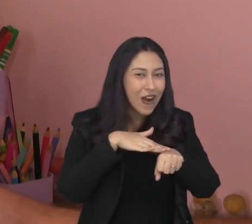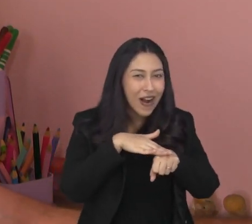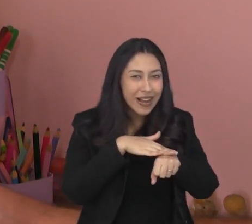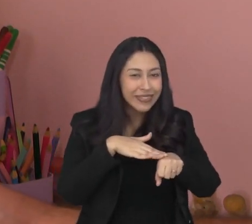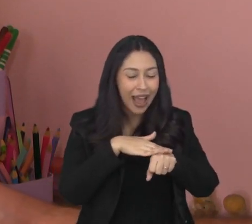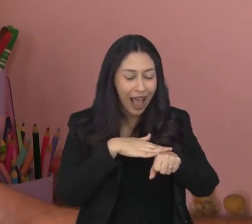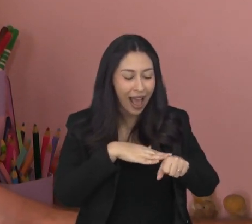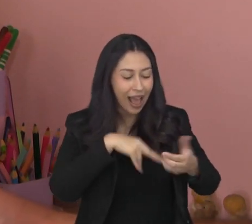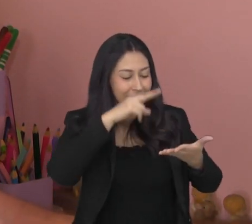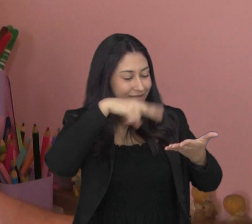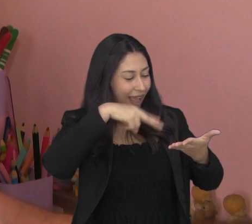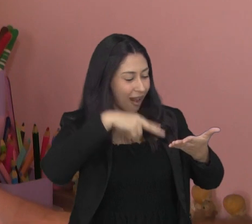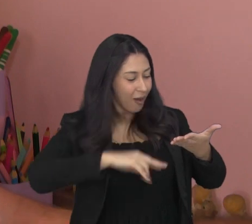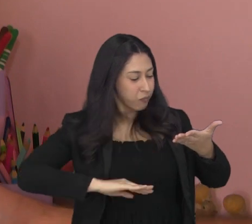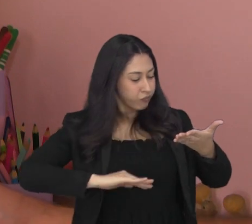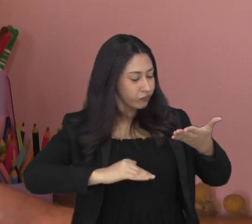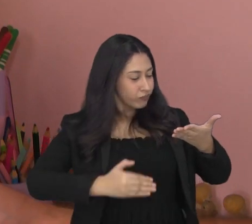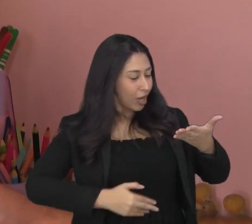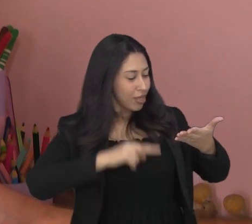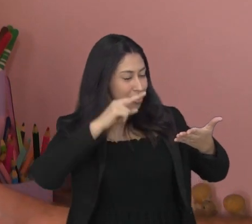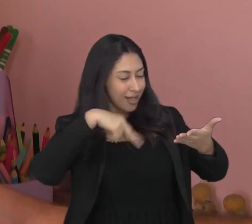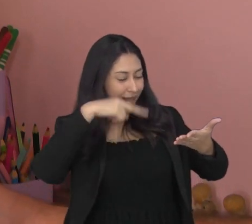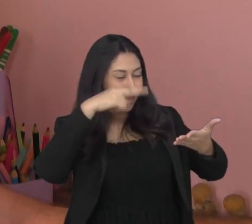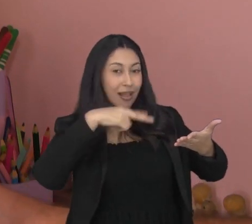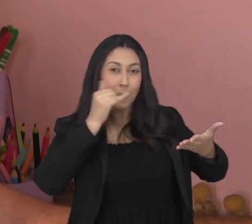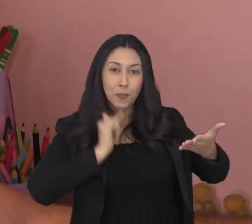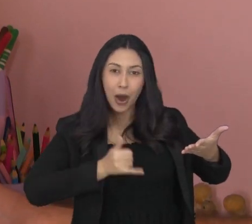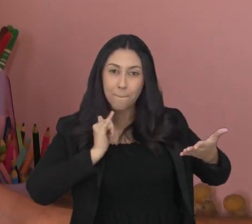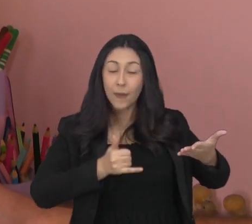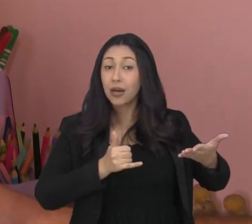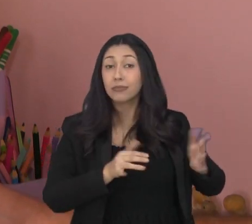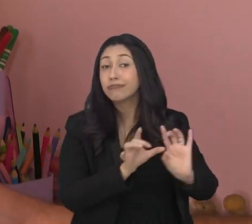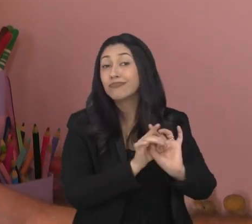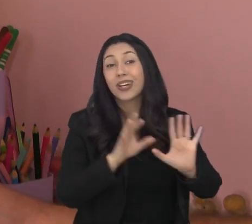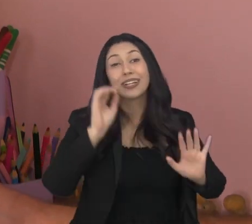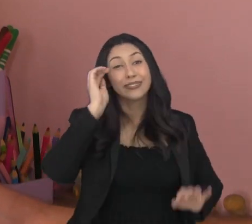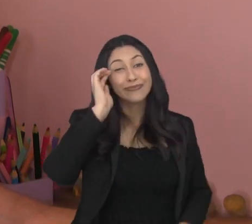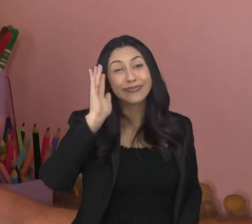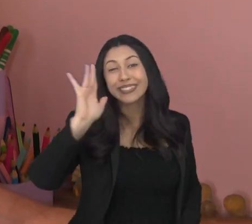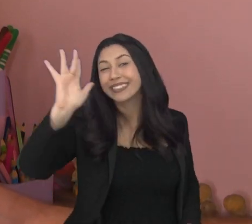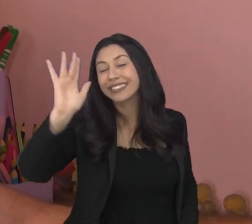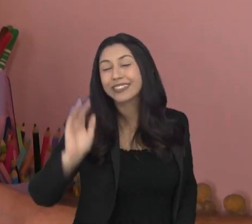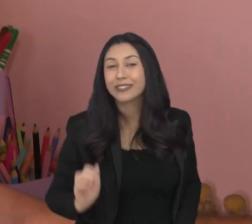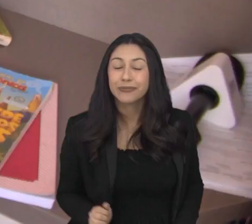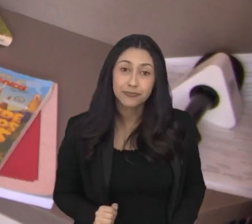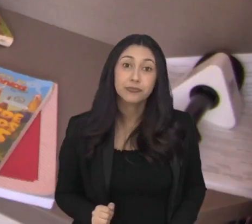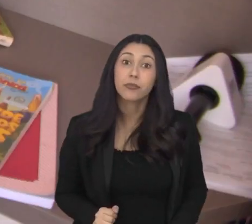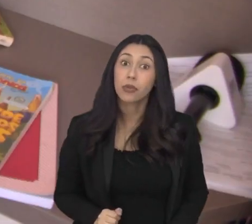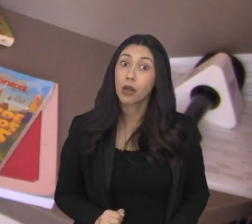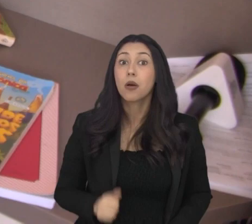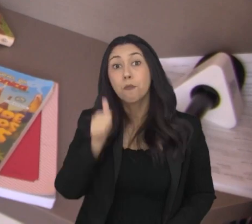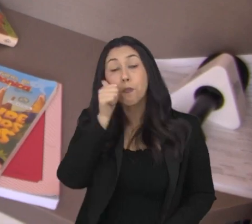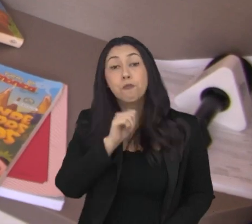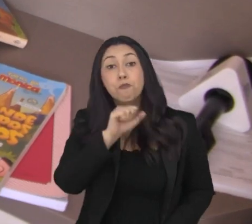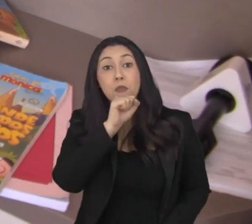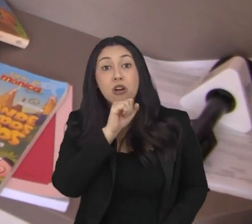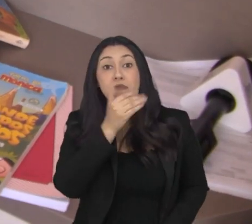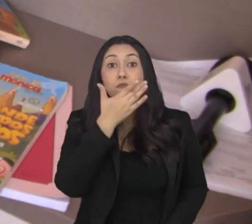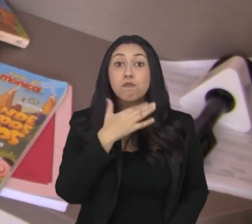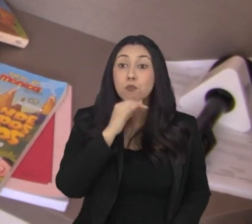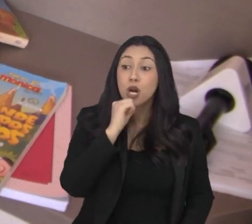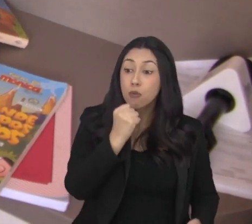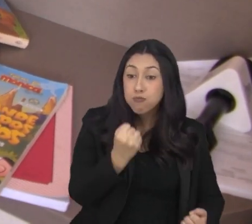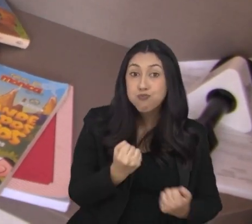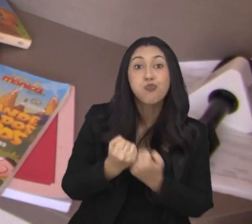conversas, já começamos as leituras e depois foi só dar asas à imaginação. E é a partir do apoio